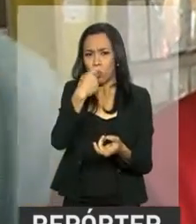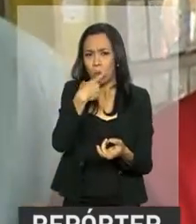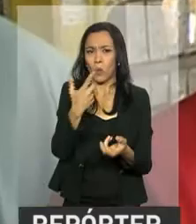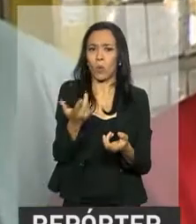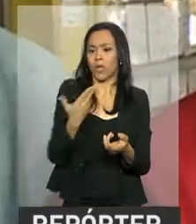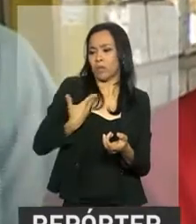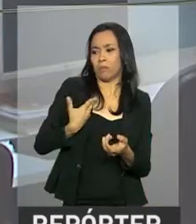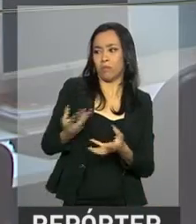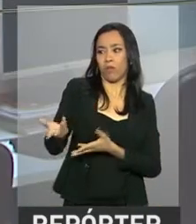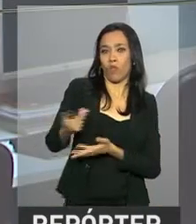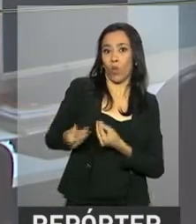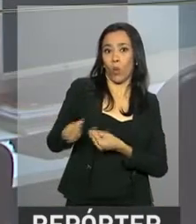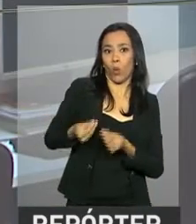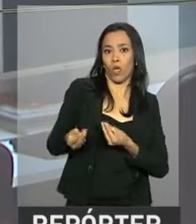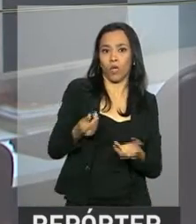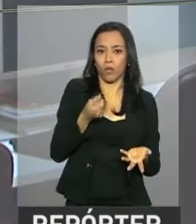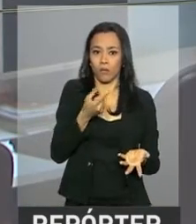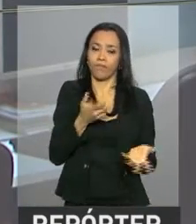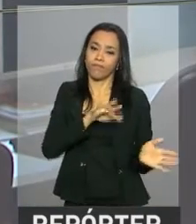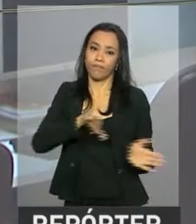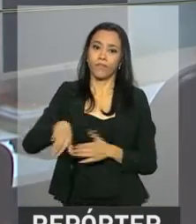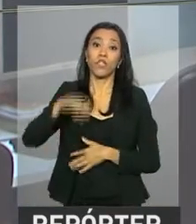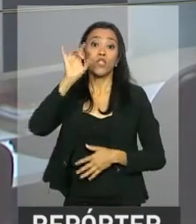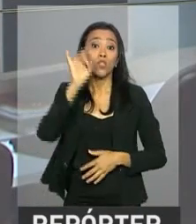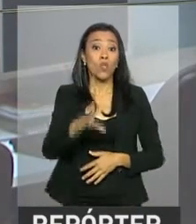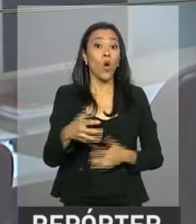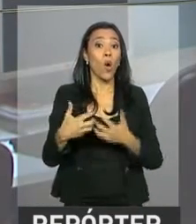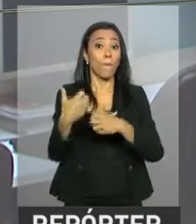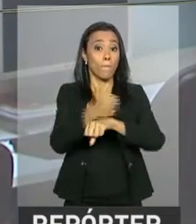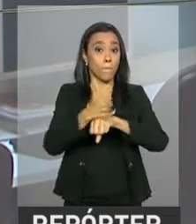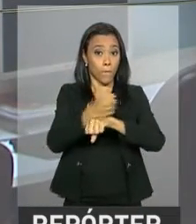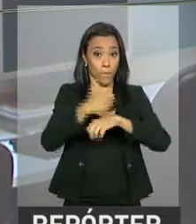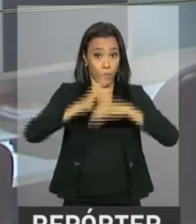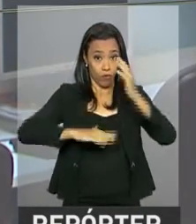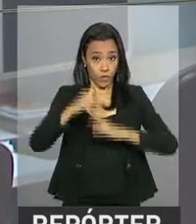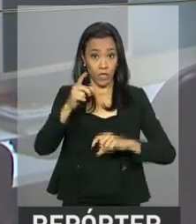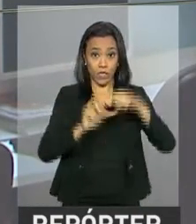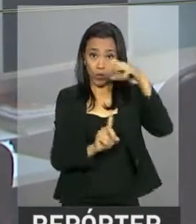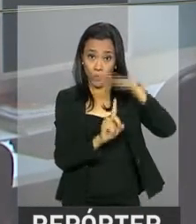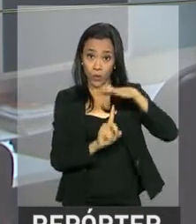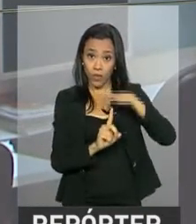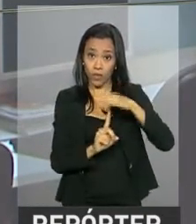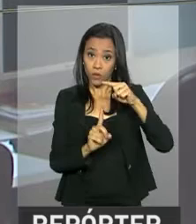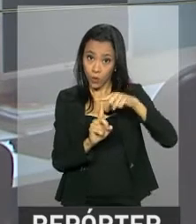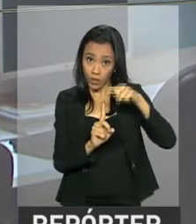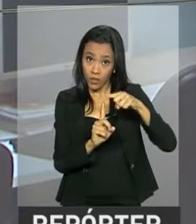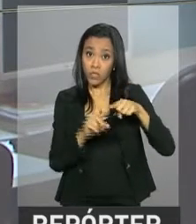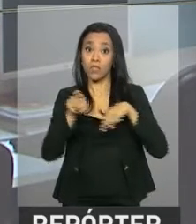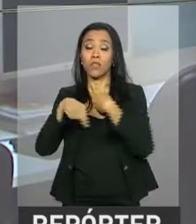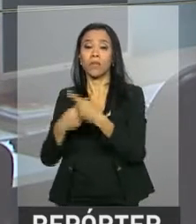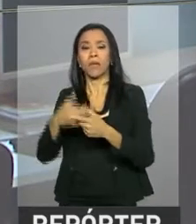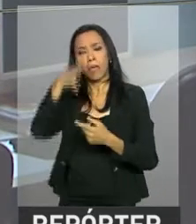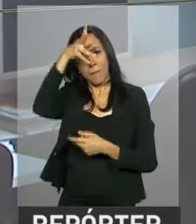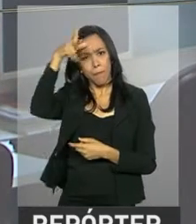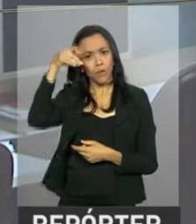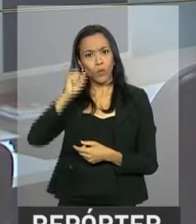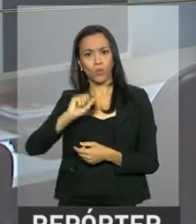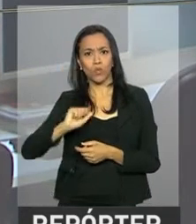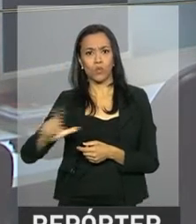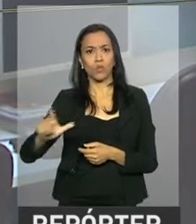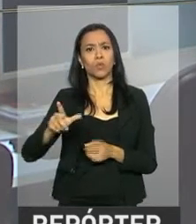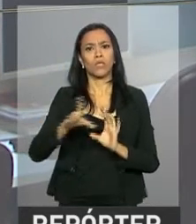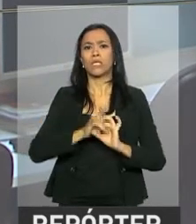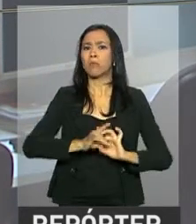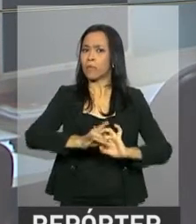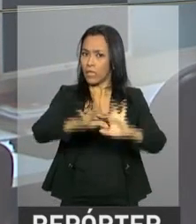colega vendeu apenas os motoristas profissionais do tocantins e de mato grosso do sul e estão liberados de fazer o exame